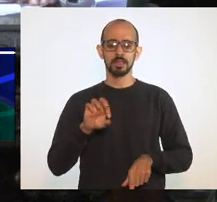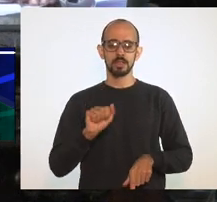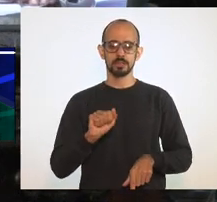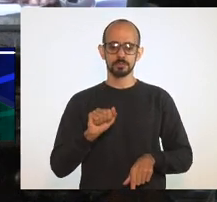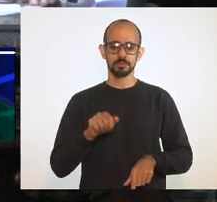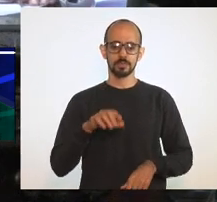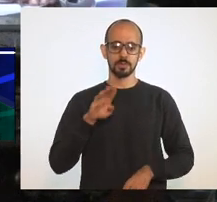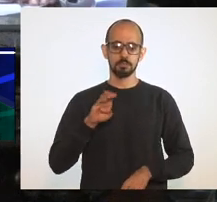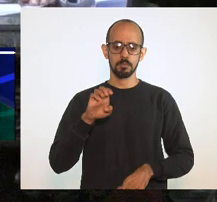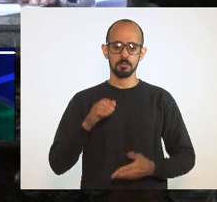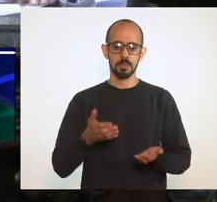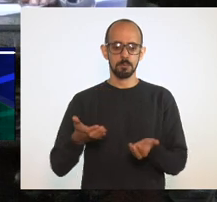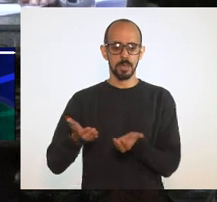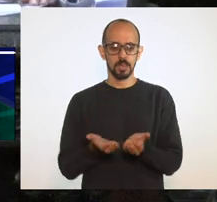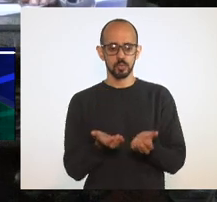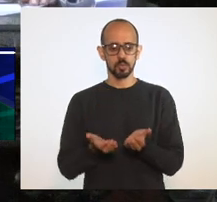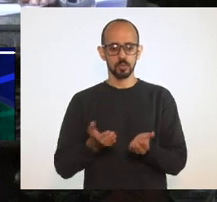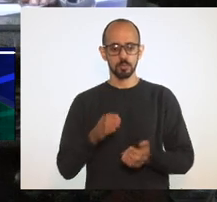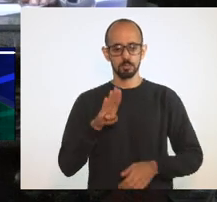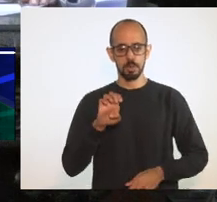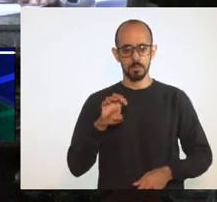Bebeto,